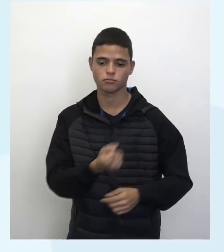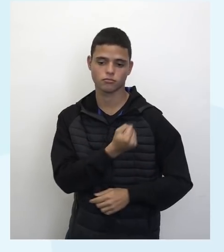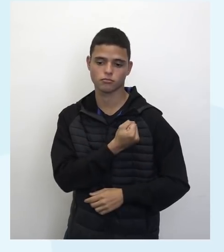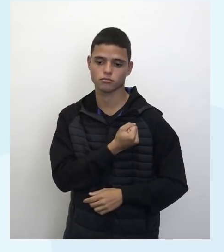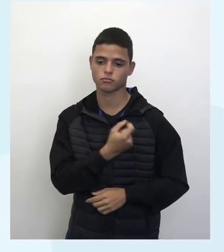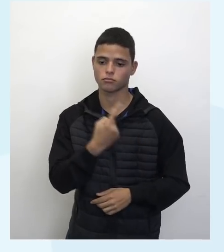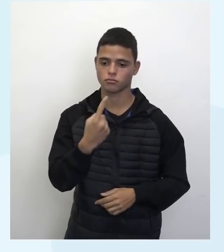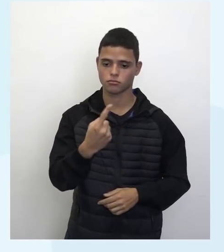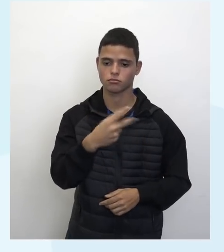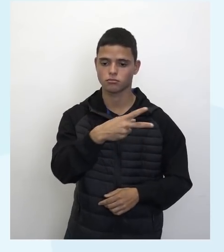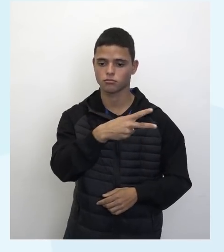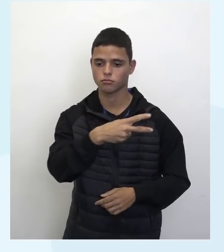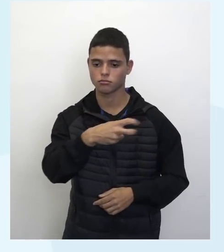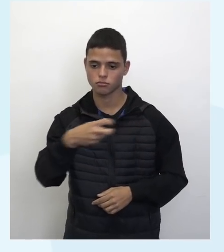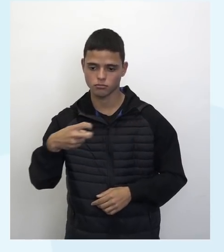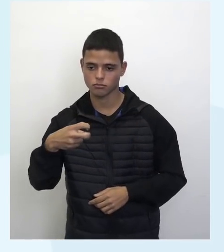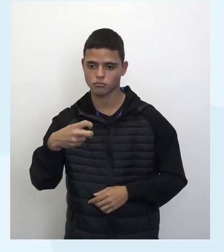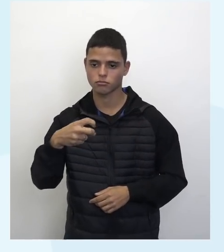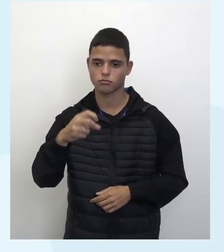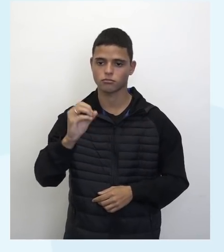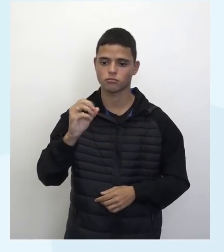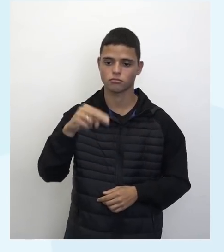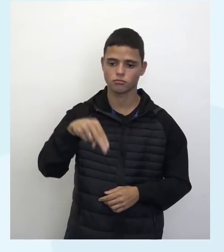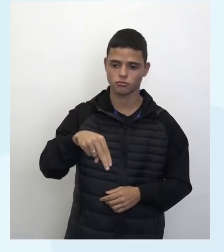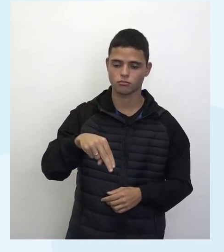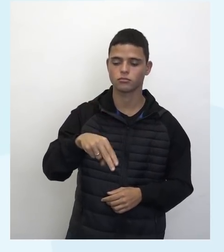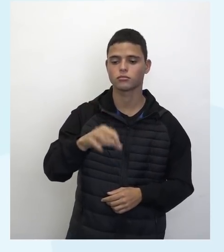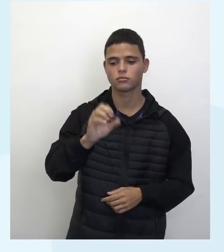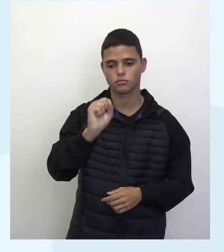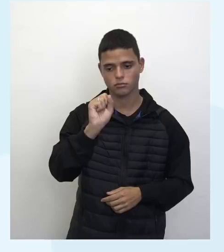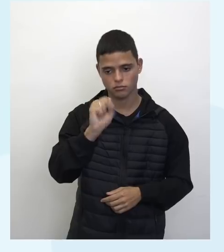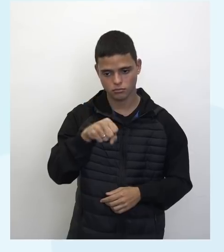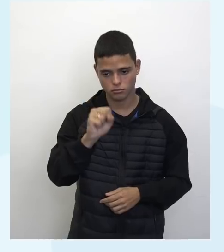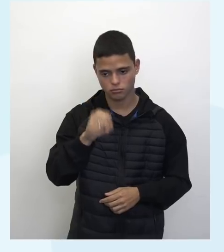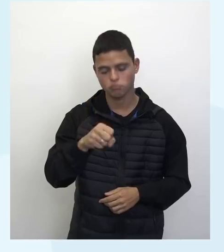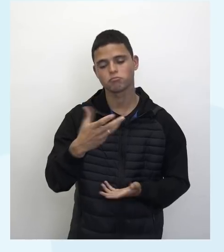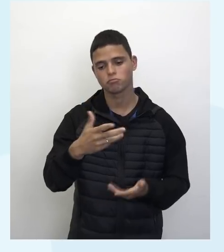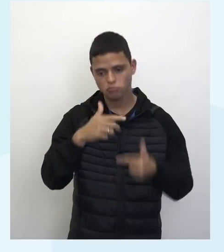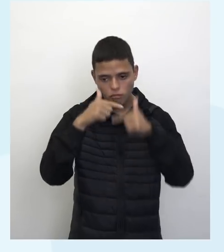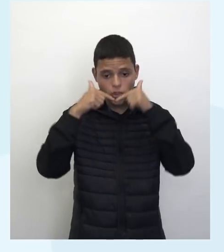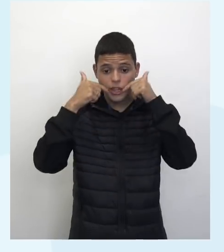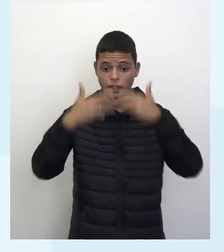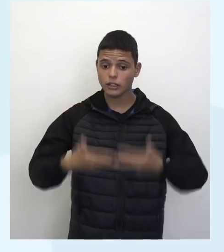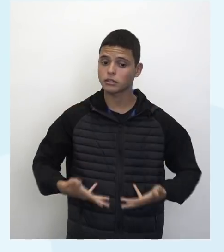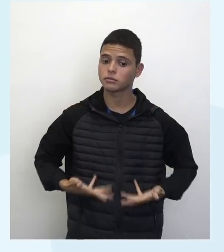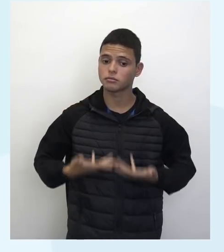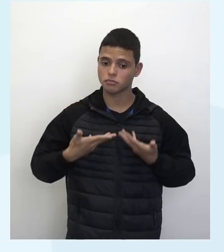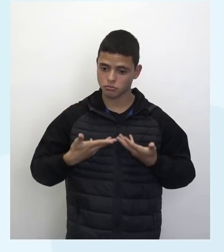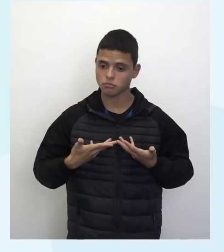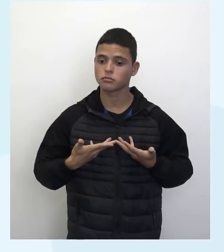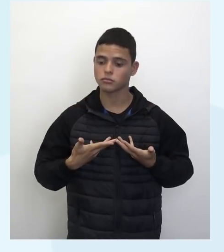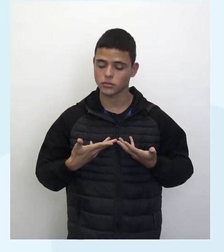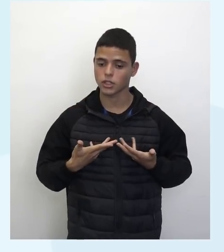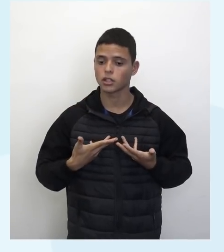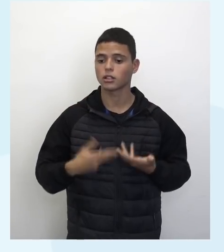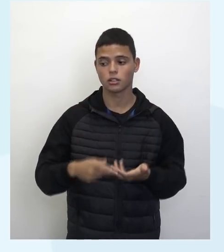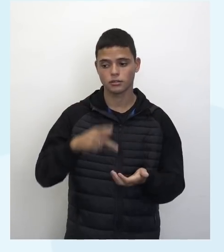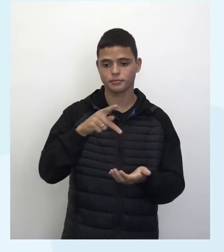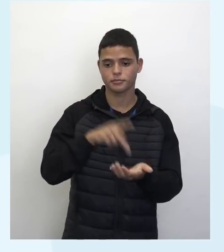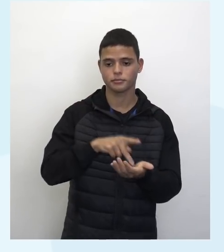significa on, significa positivo, então sim, ela é bem-humorada, essa proposição se torna